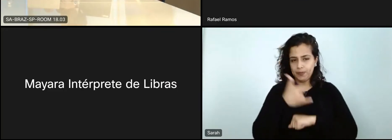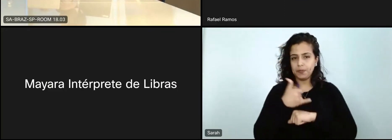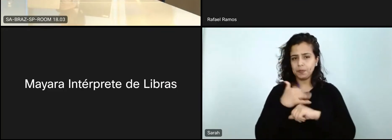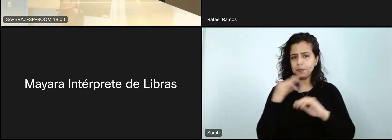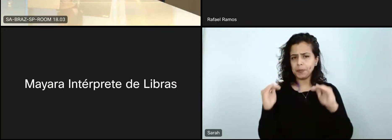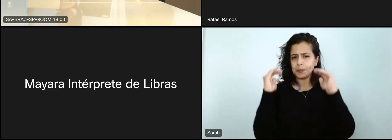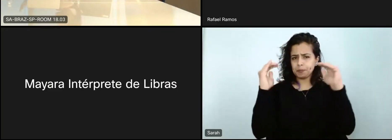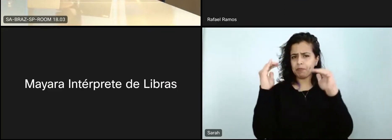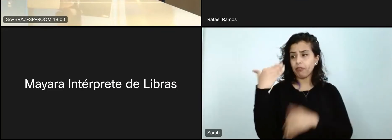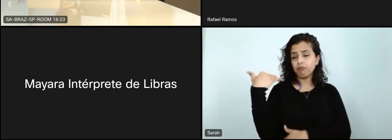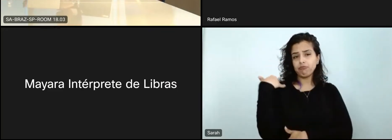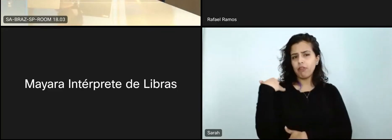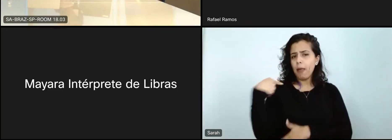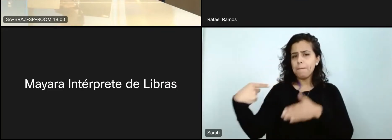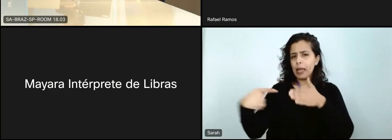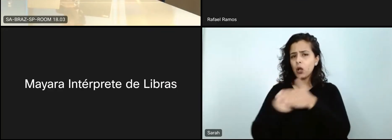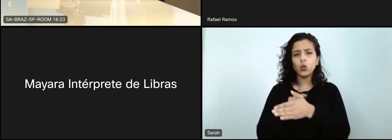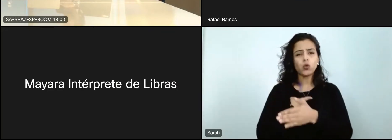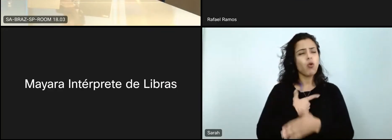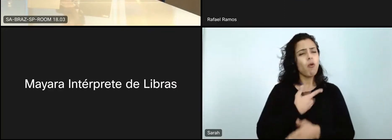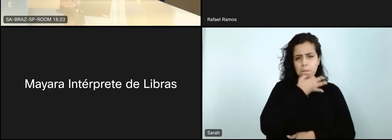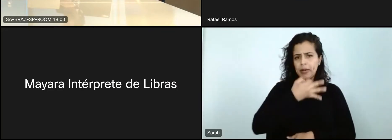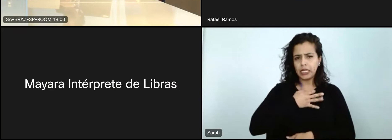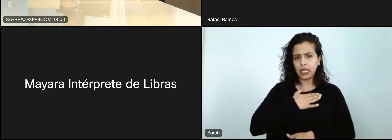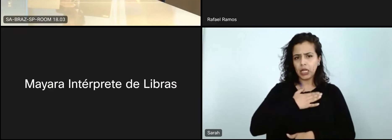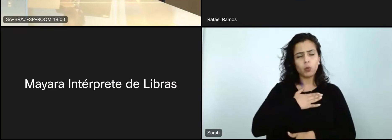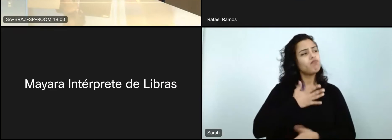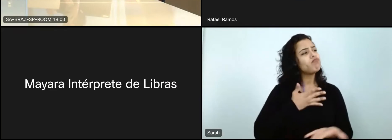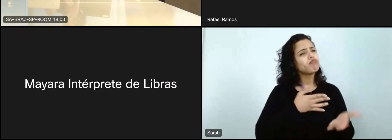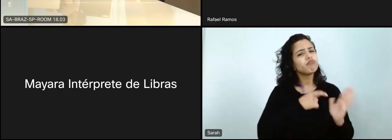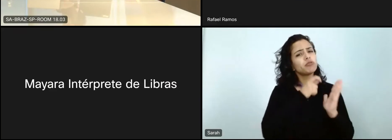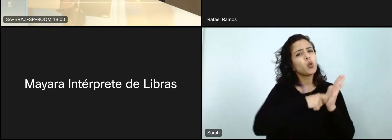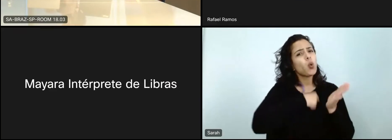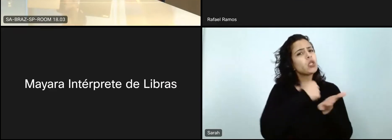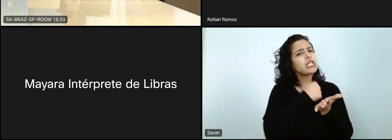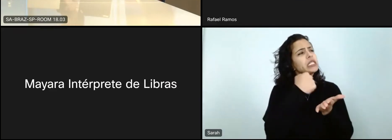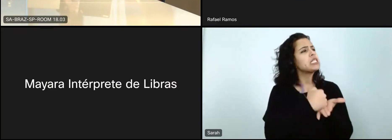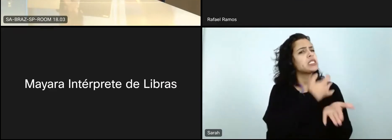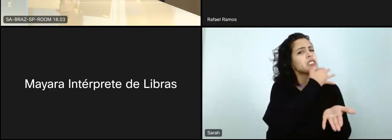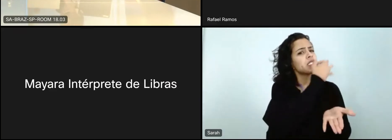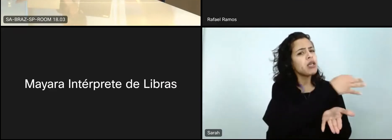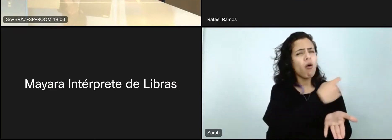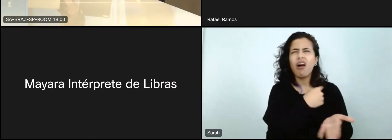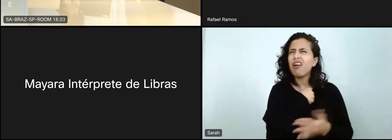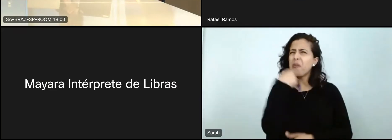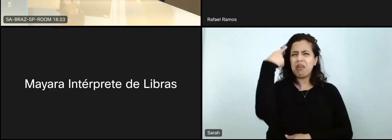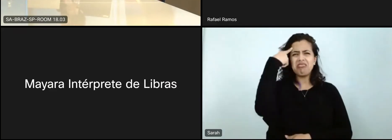sobre a contratação dessa pessoa. E aí, naquele momento, eu lembro que eu fiquei tão mal, assim, que eu falei assim, mas por quê? Quem entrevistou essa pessoa, né? Ela